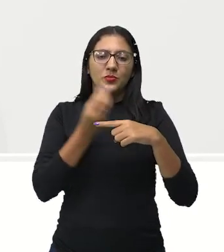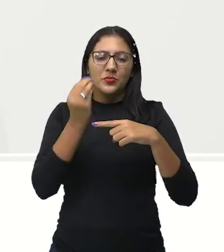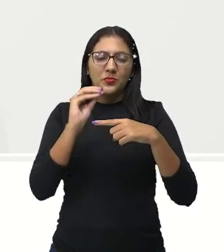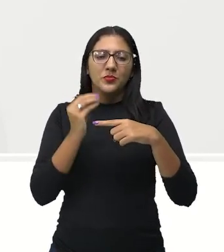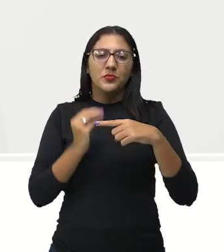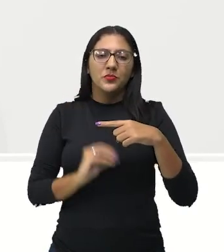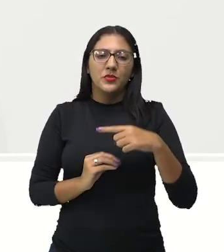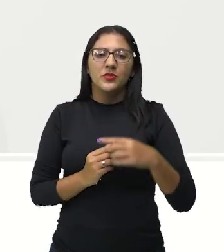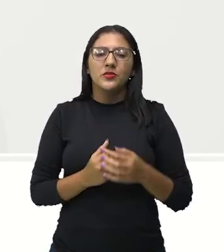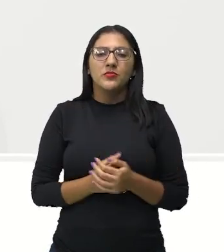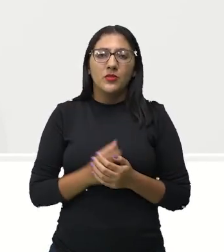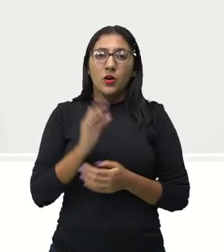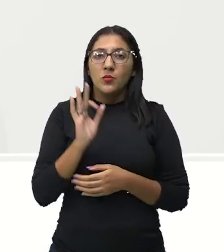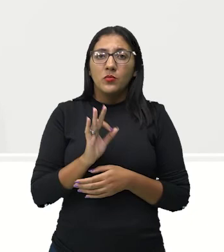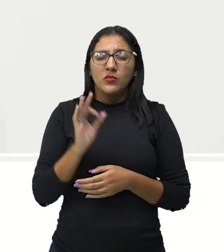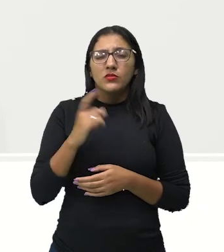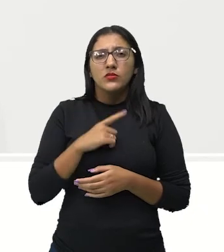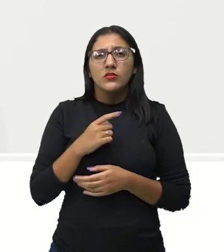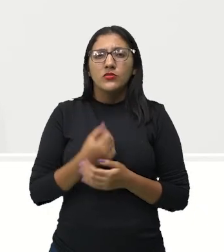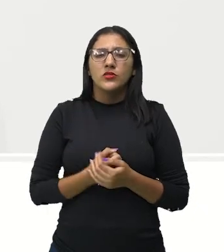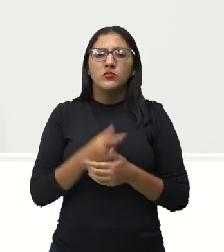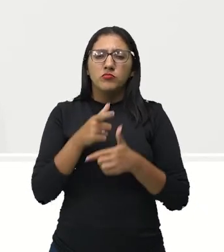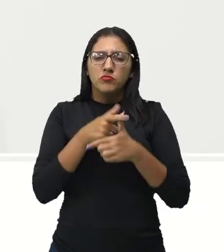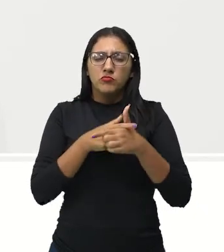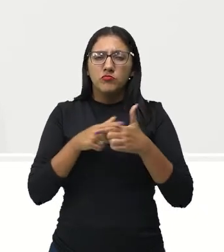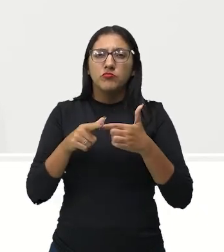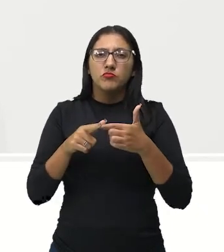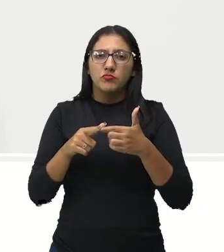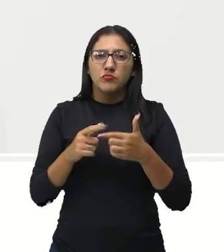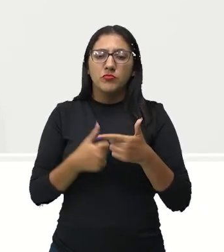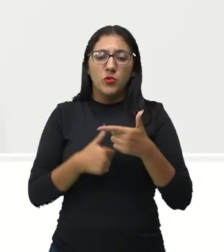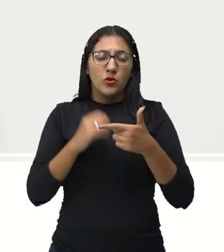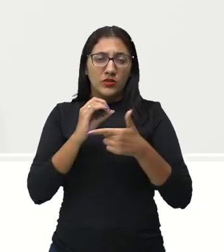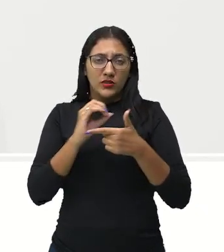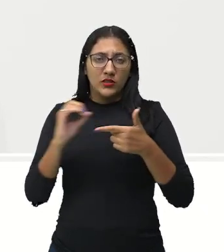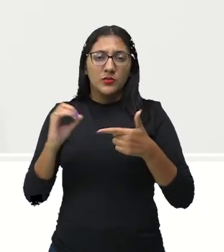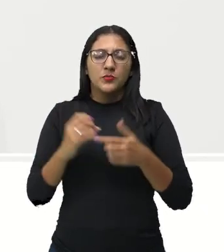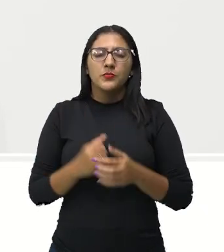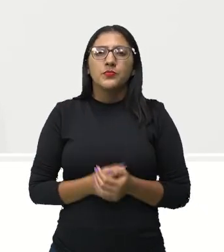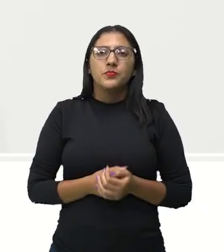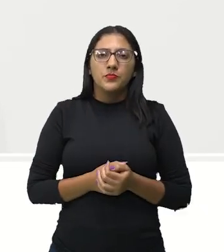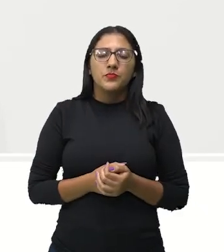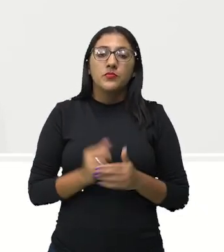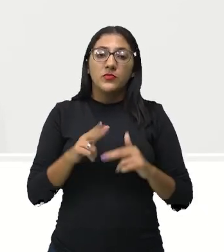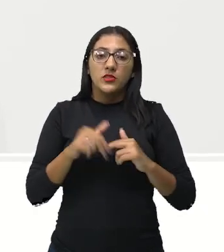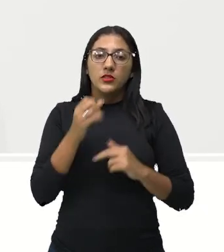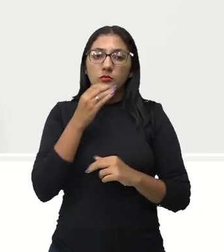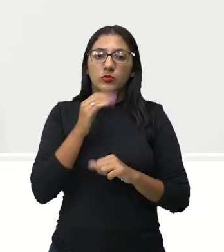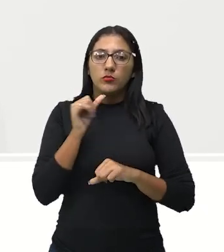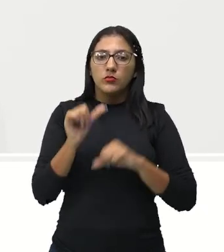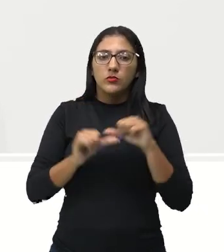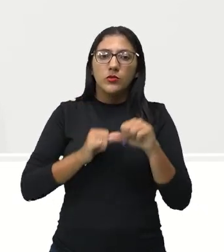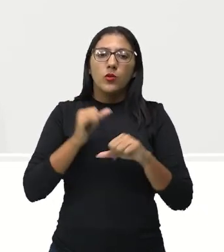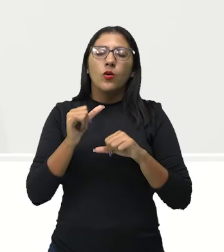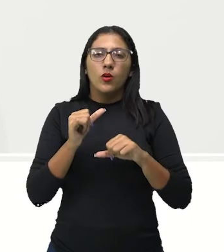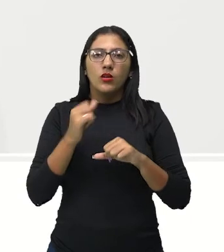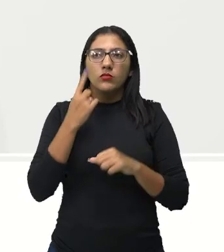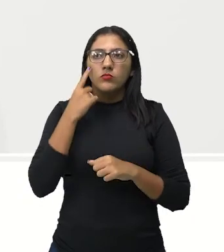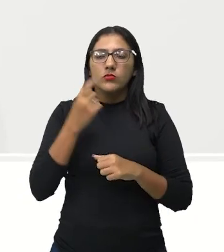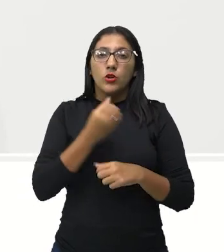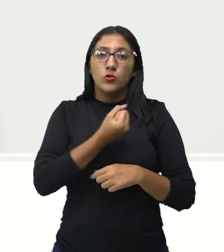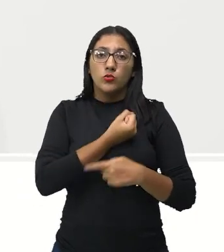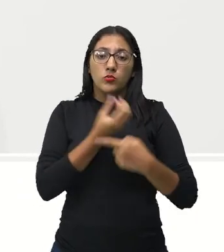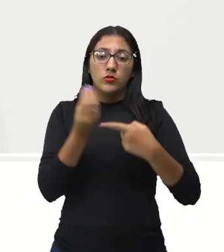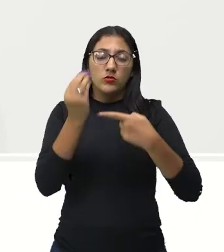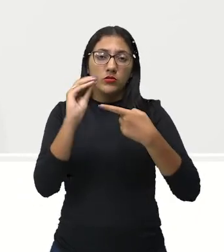Porque porcentagem é uma divisão por 100, né? Então, eu te aconselho a substituir o 2% pela fração 2